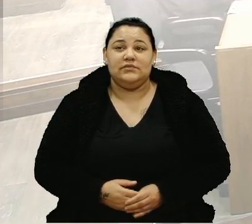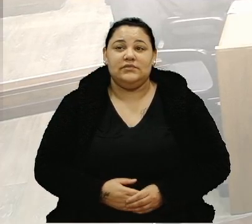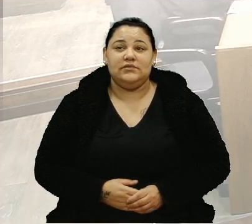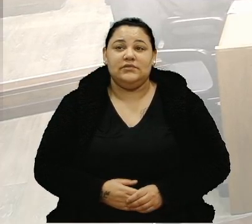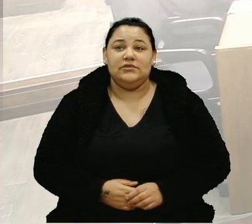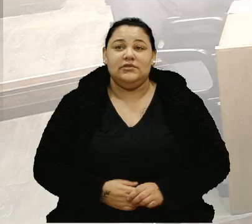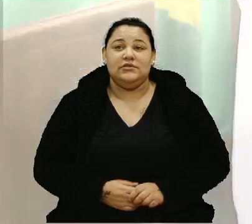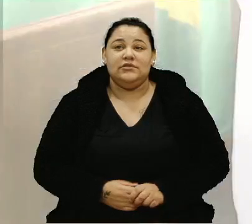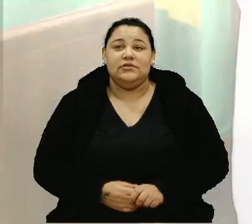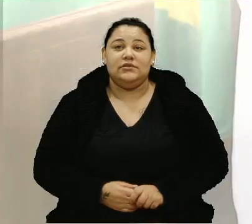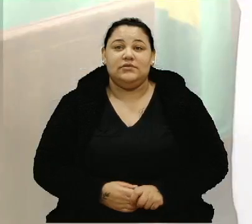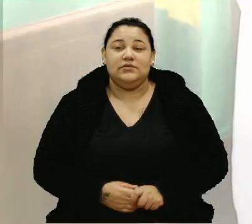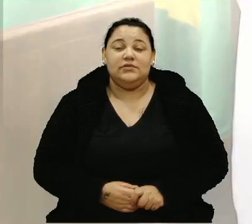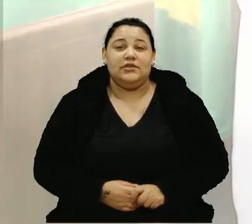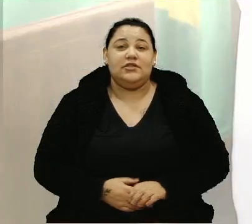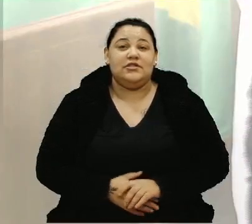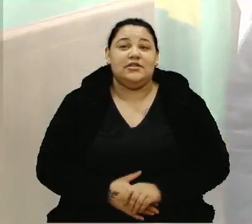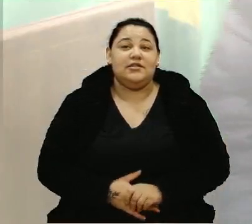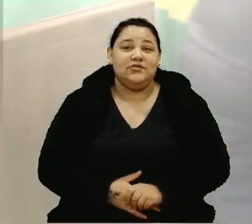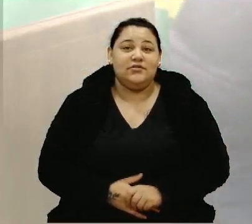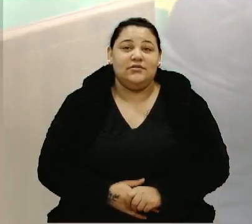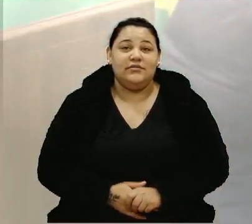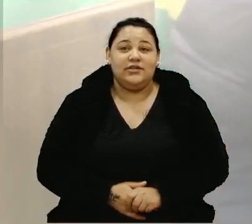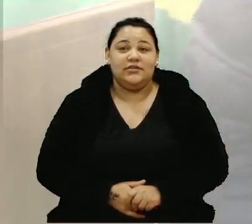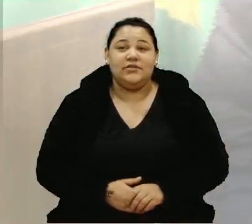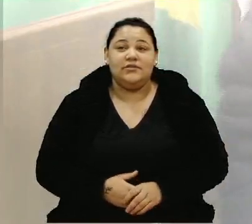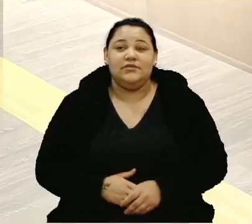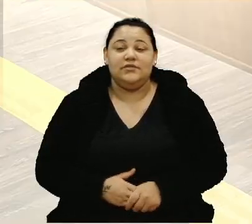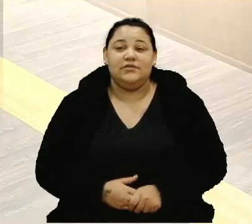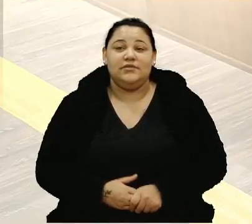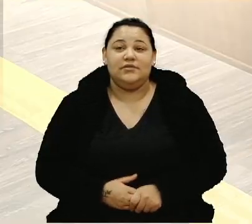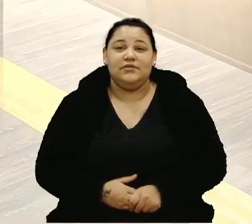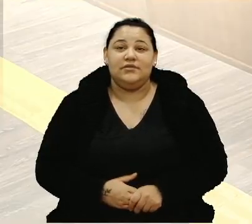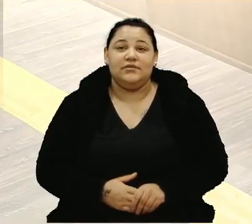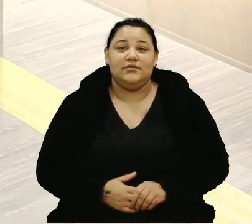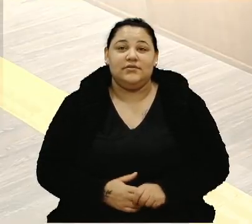Obrigado, senhor presidente. Obrigado. Senhor